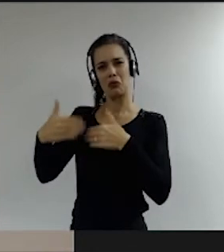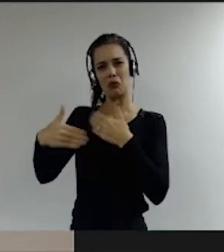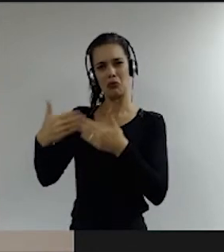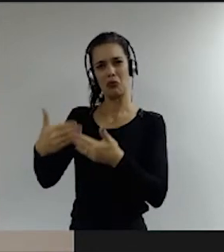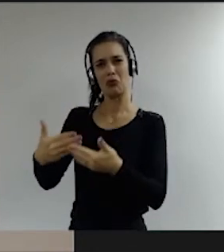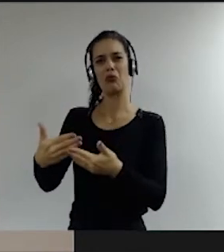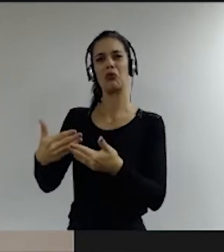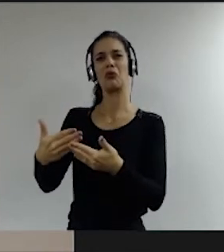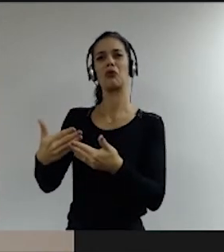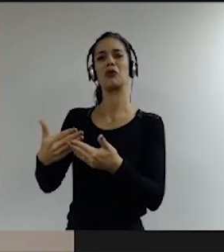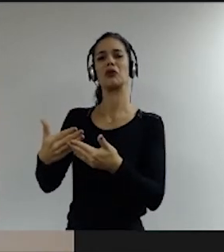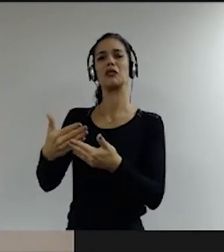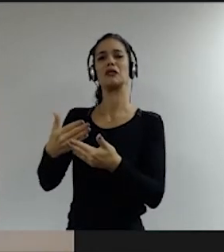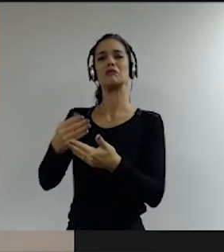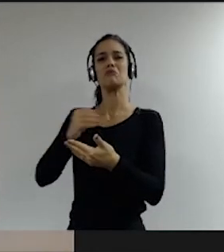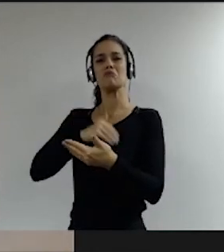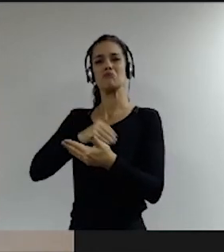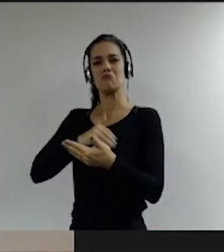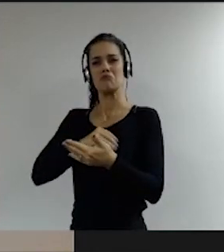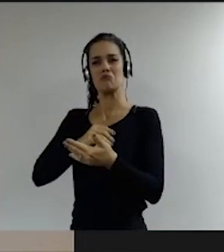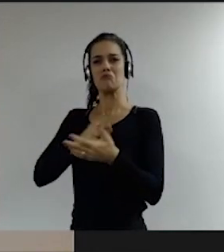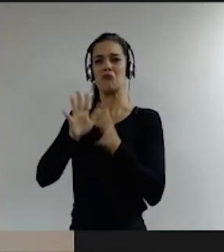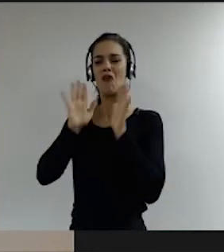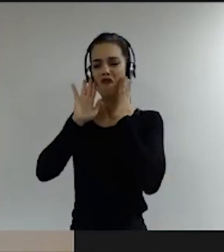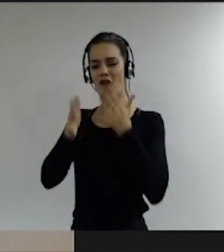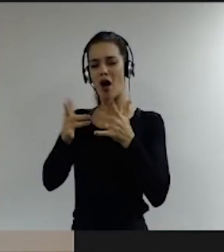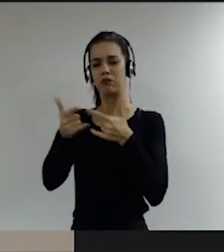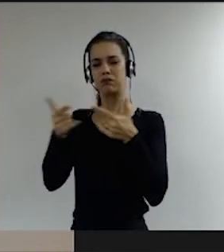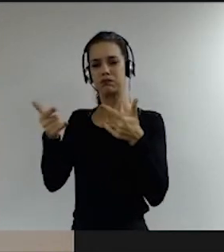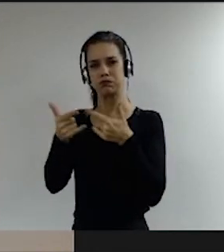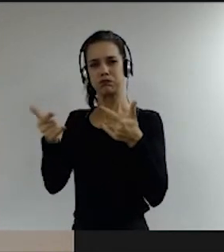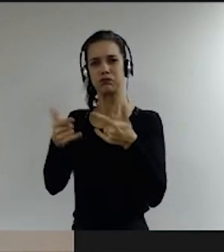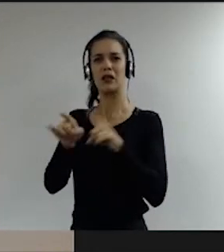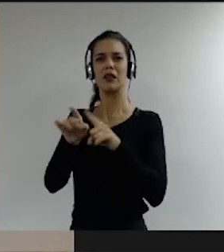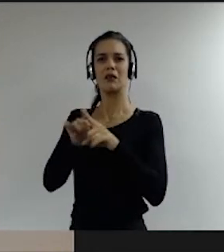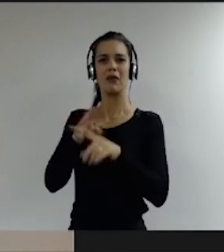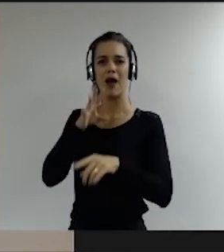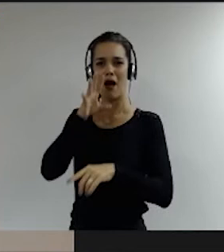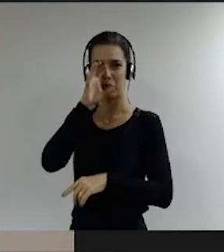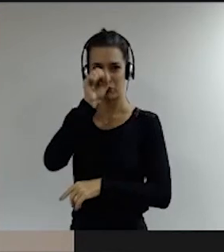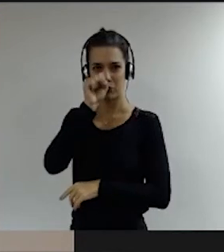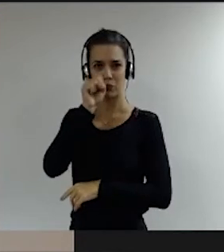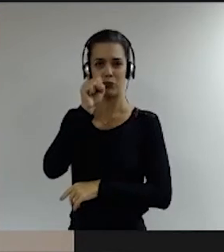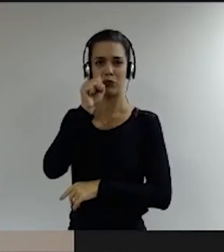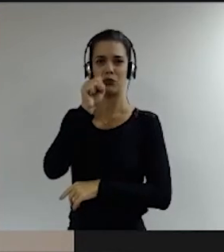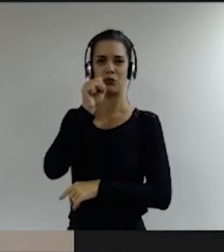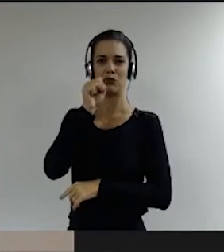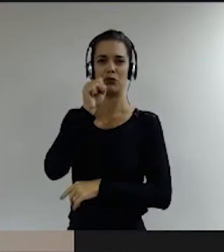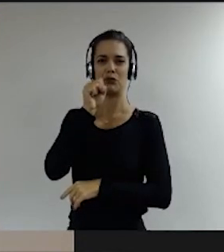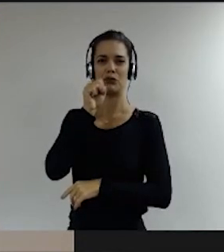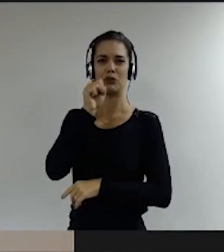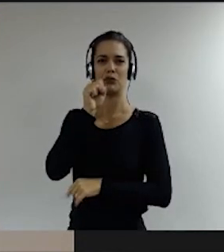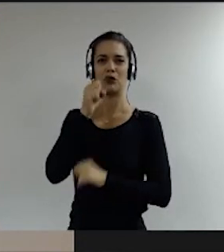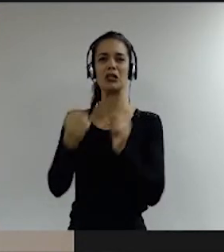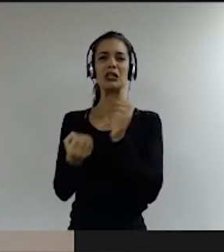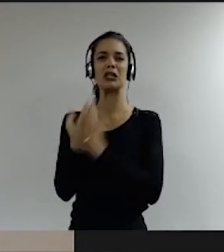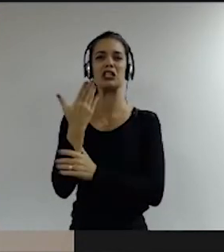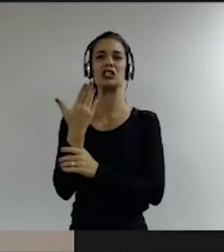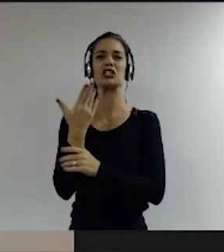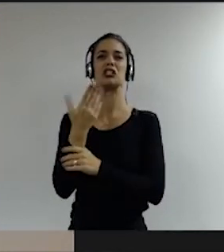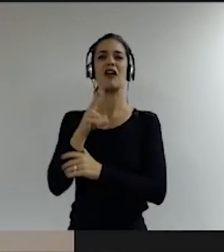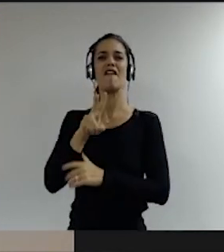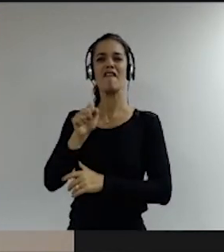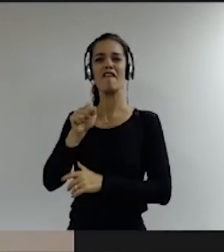de proletarização, um processo de abuso da criação de vagas